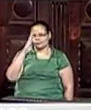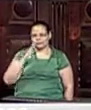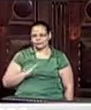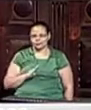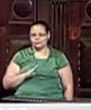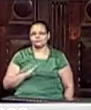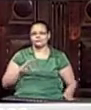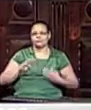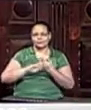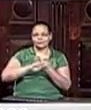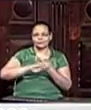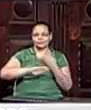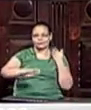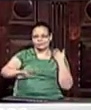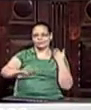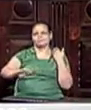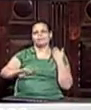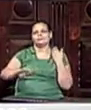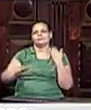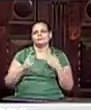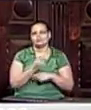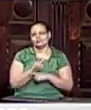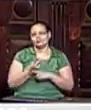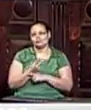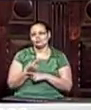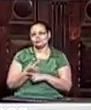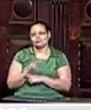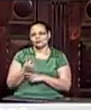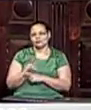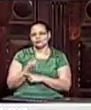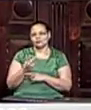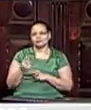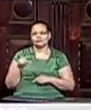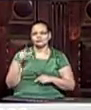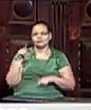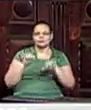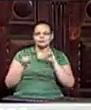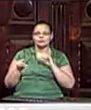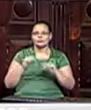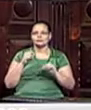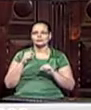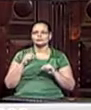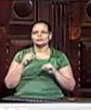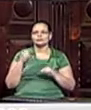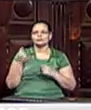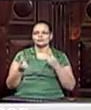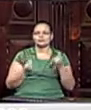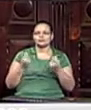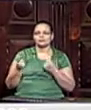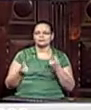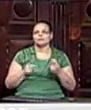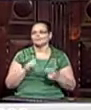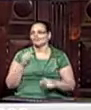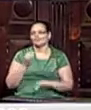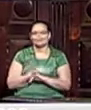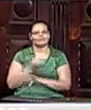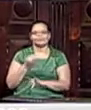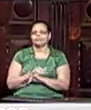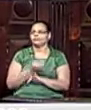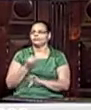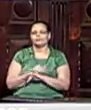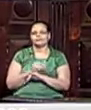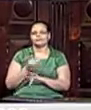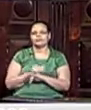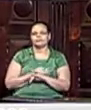se distanciava, buscava uma verdadeira alternativa. Isto foi insuportável.